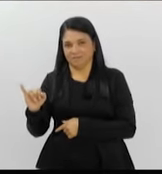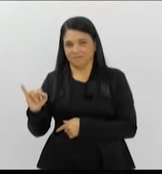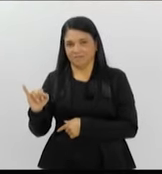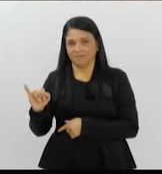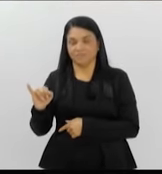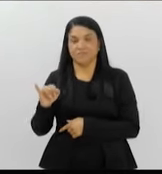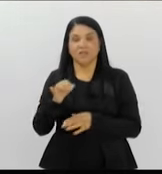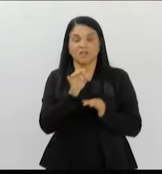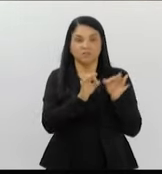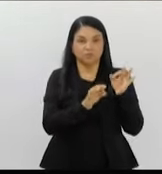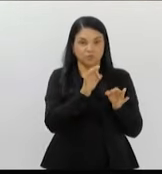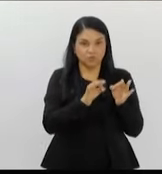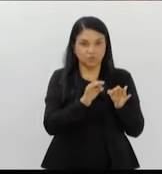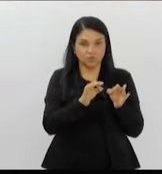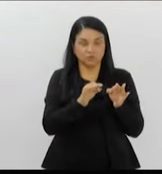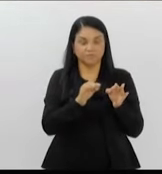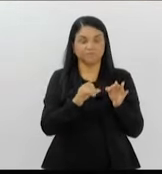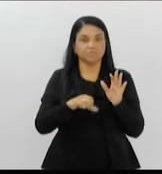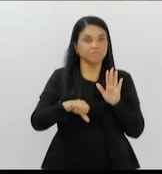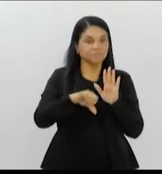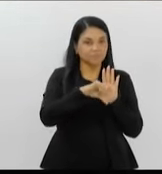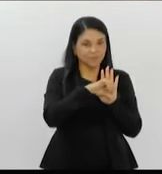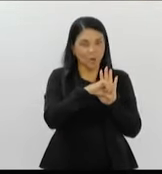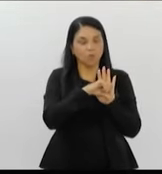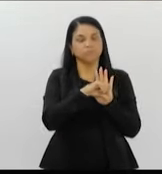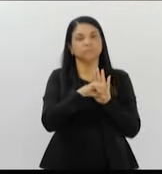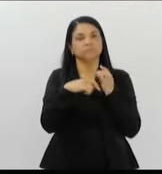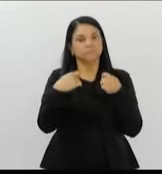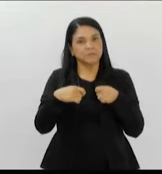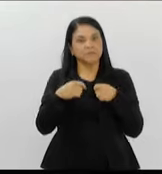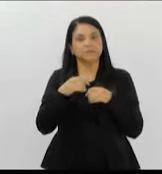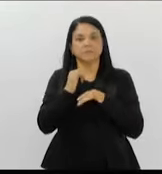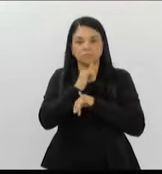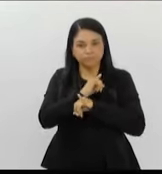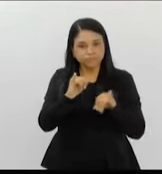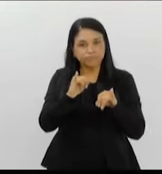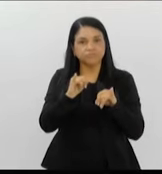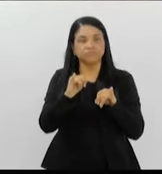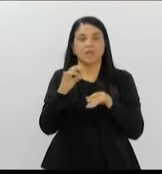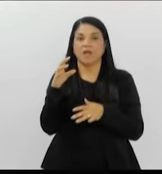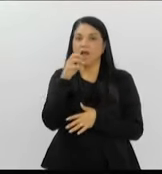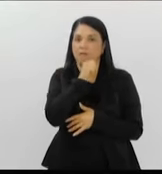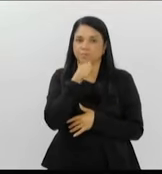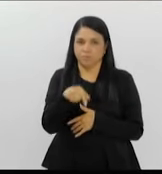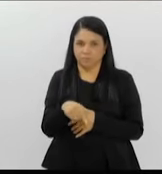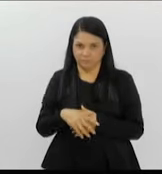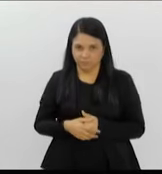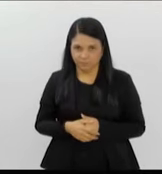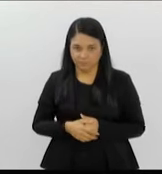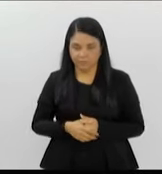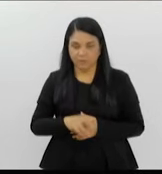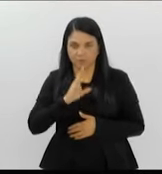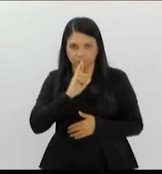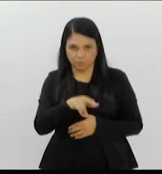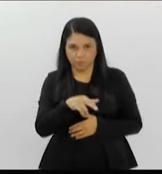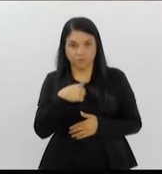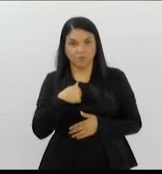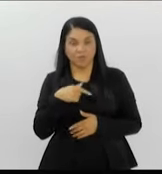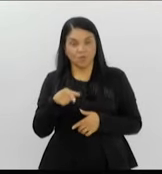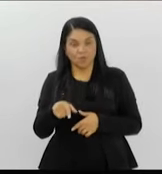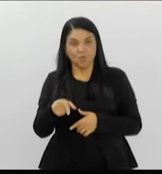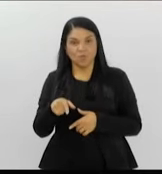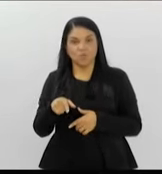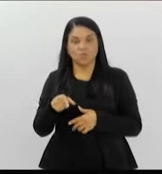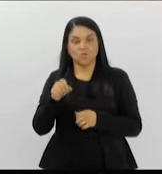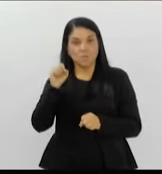justiça comum, a justiça criminal, vão ter que se posicionar também sobre esse caso, e o mais rápido possível. Porque a maneira de conter o